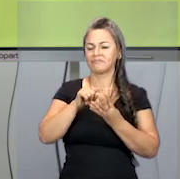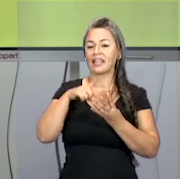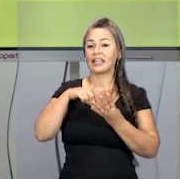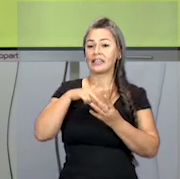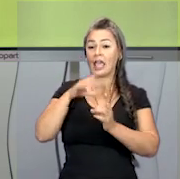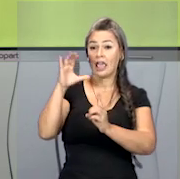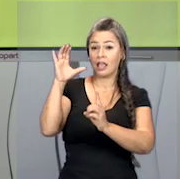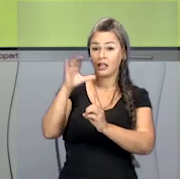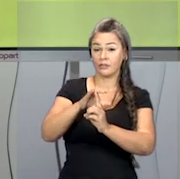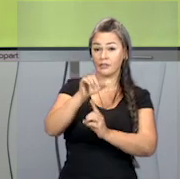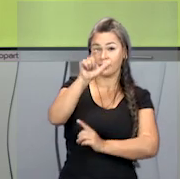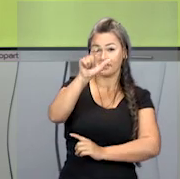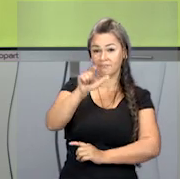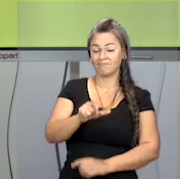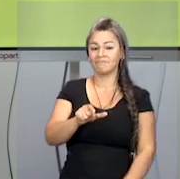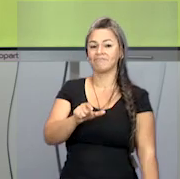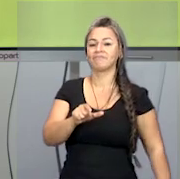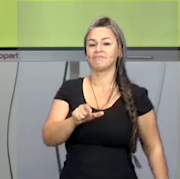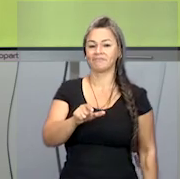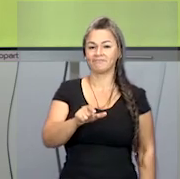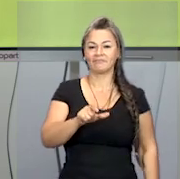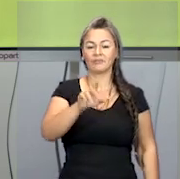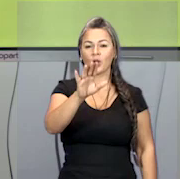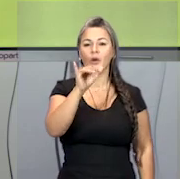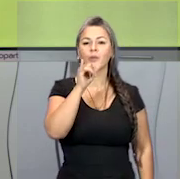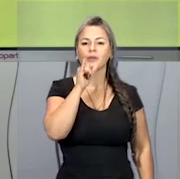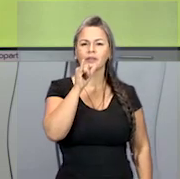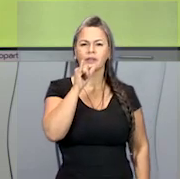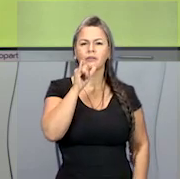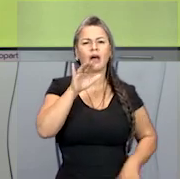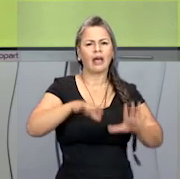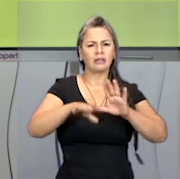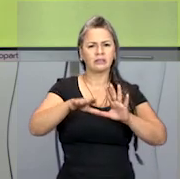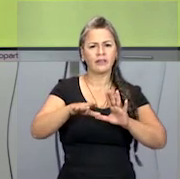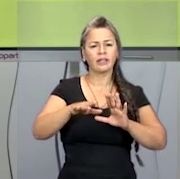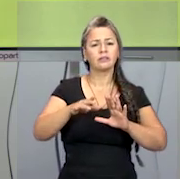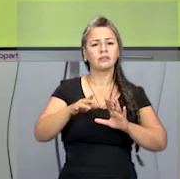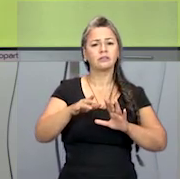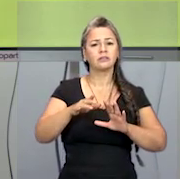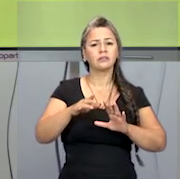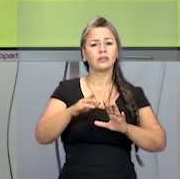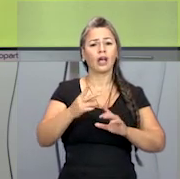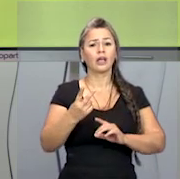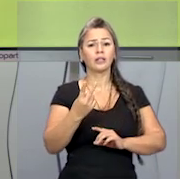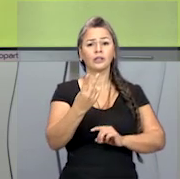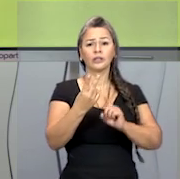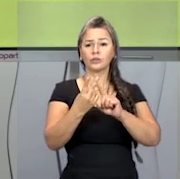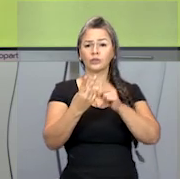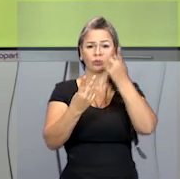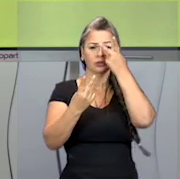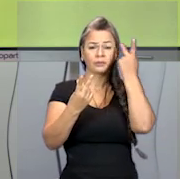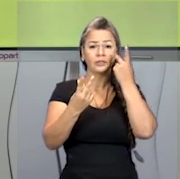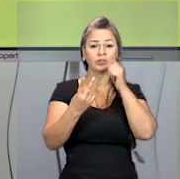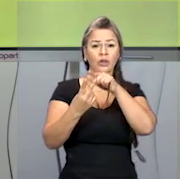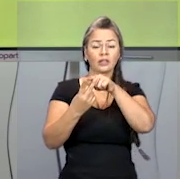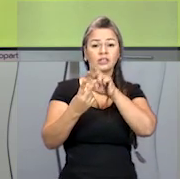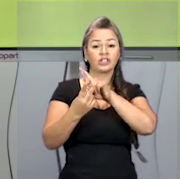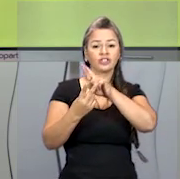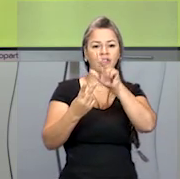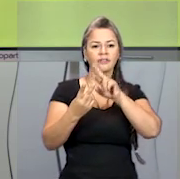Então, mesmo pessoas contribuindo no mesmo espaço social, elas vão ter escolhas diferentes na